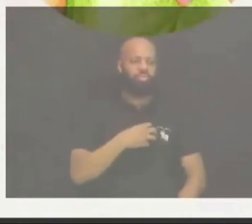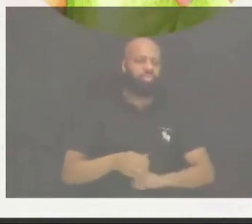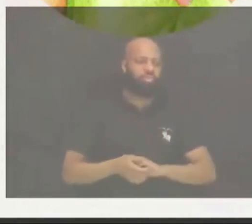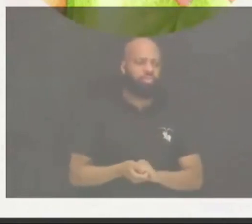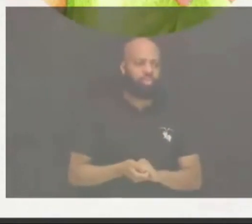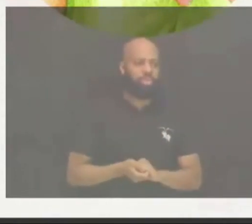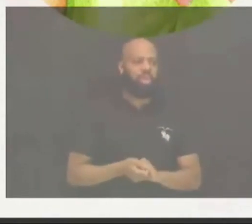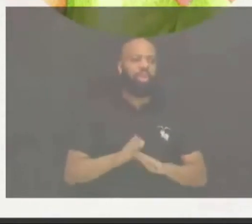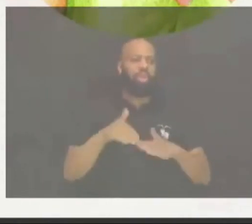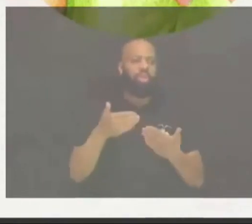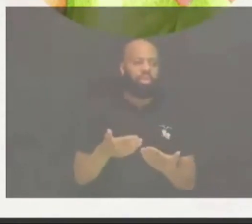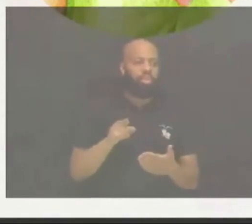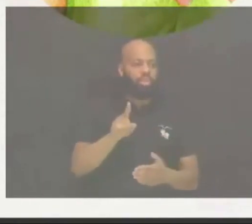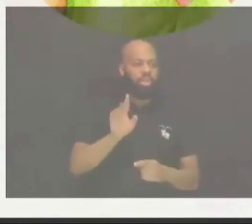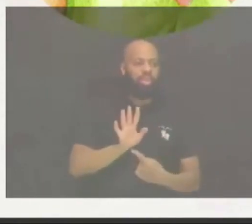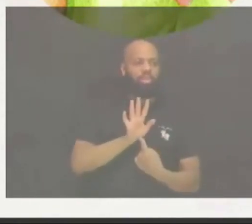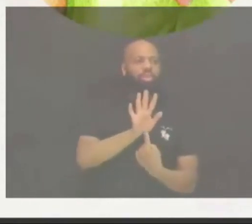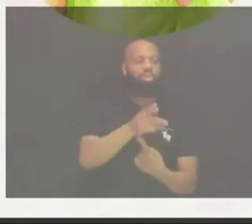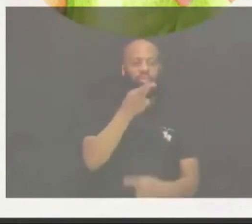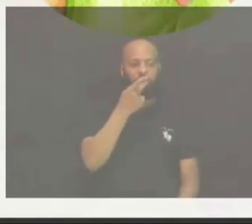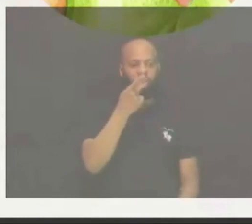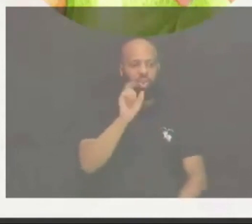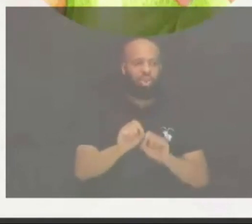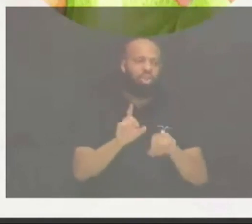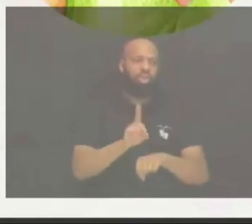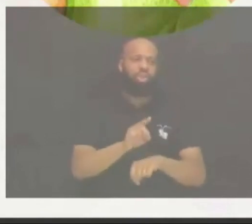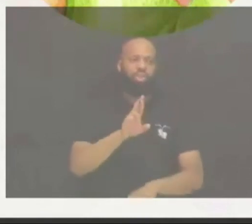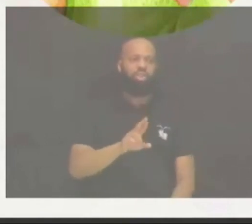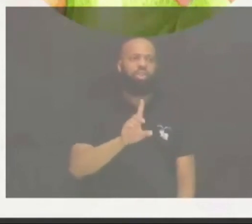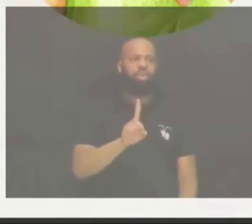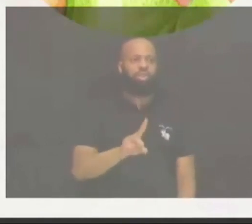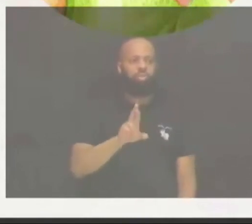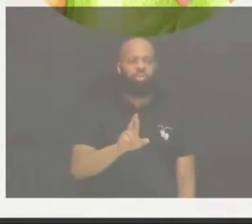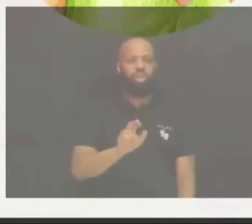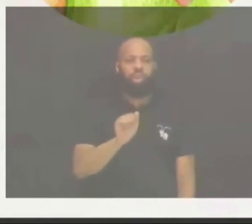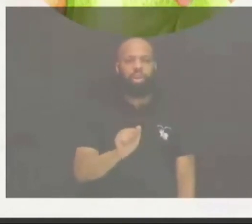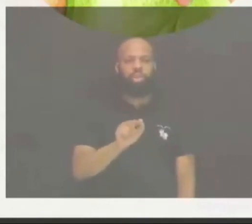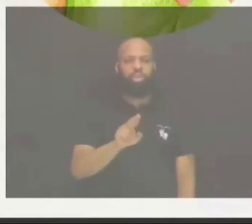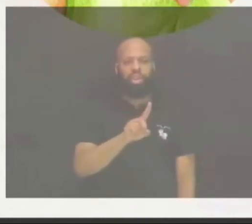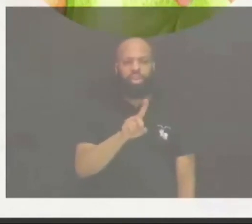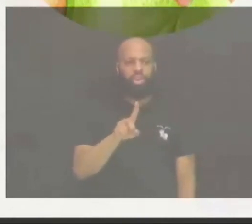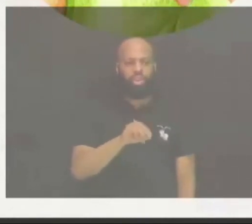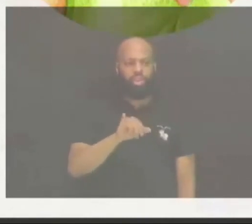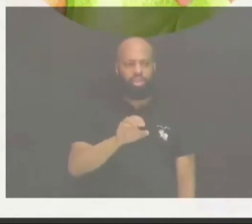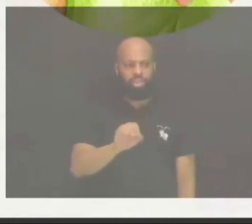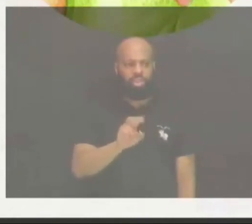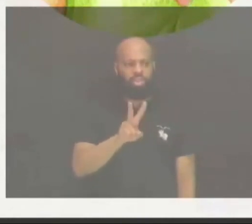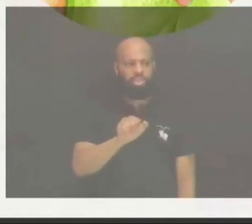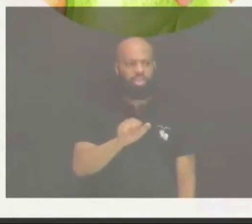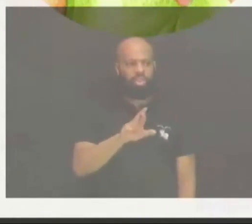Dom Peruso apresentou uma fala do Drauzio Varela, aquele senhor que se diz médico,